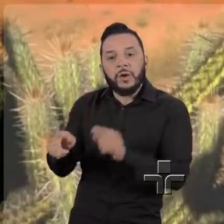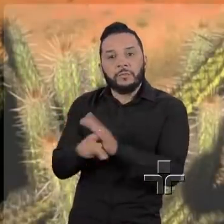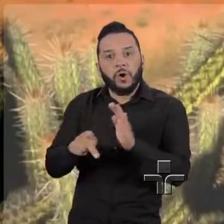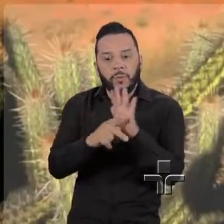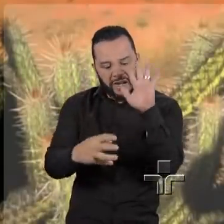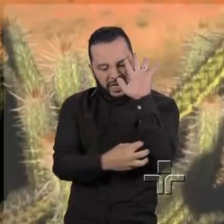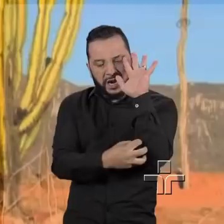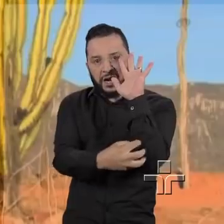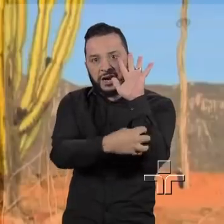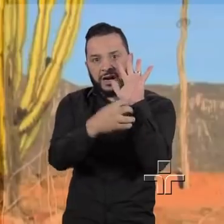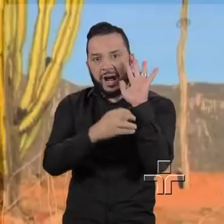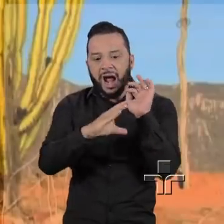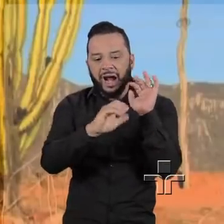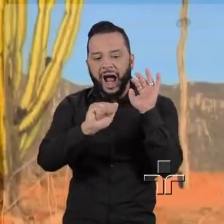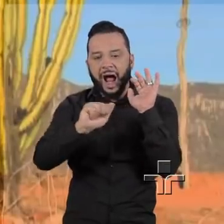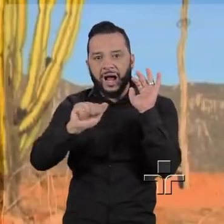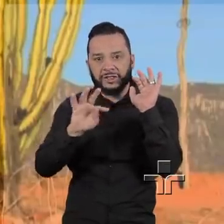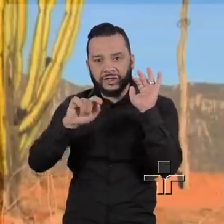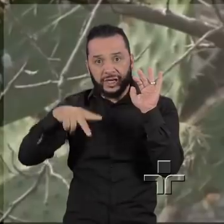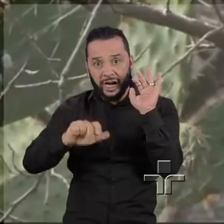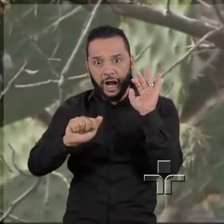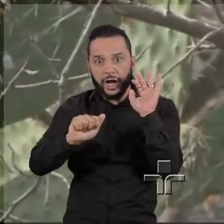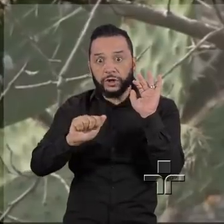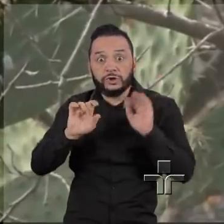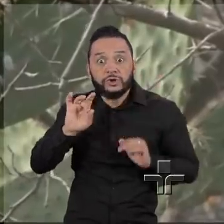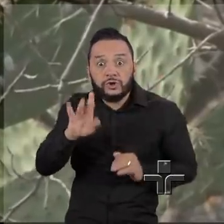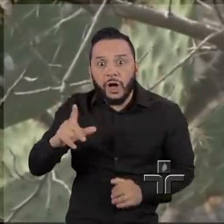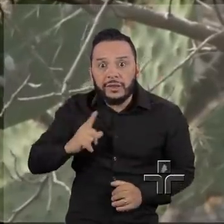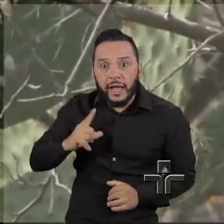caatinga, bioma só encontrado no Brasil.